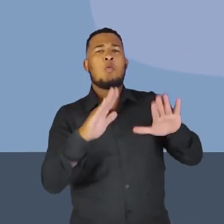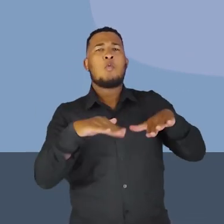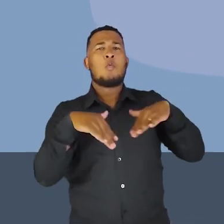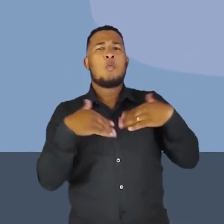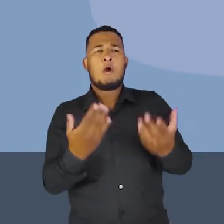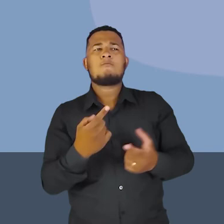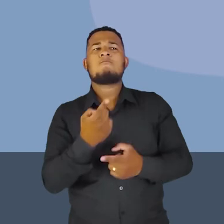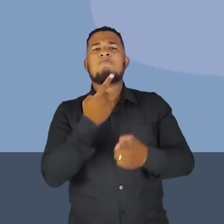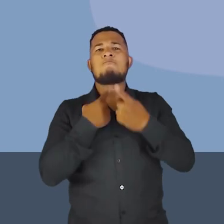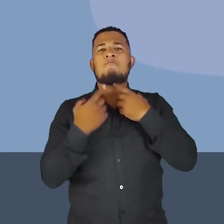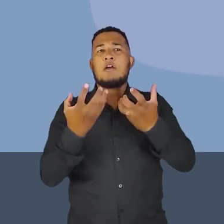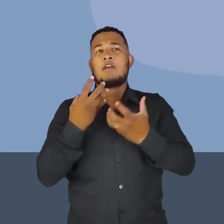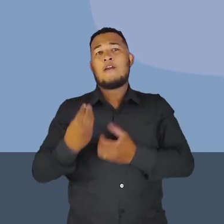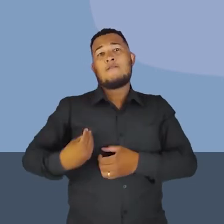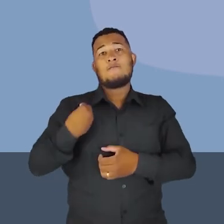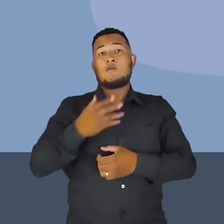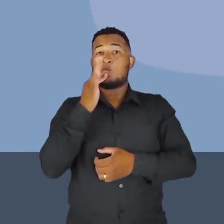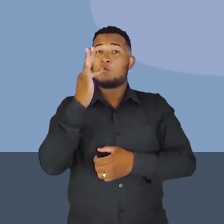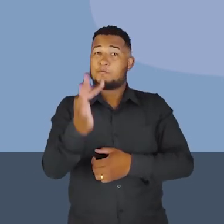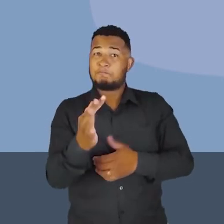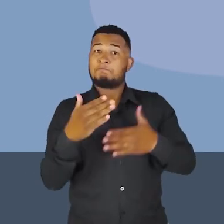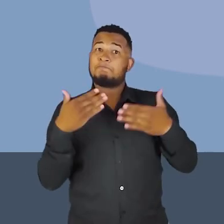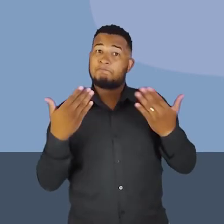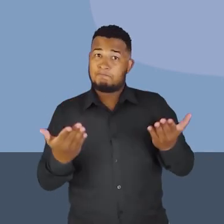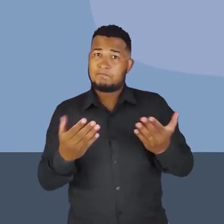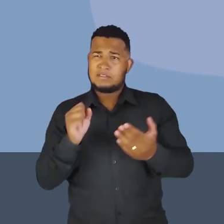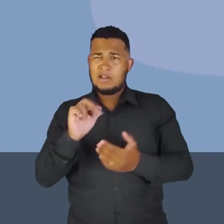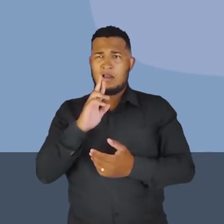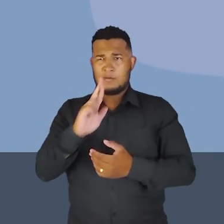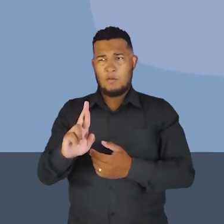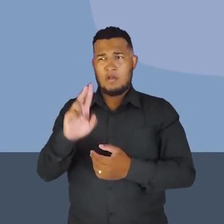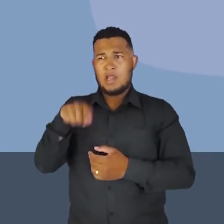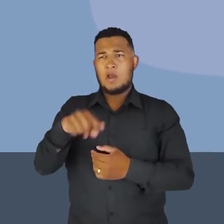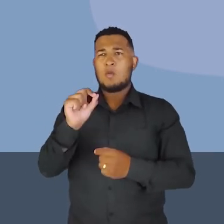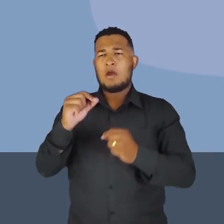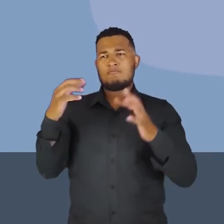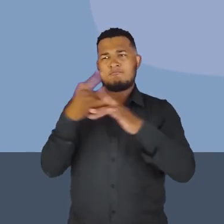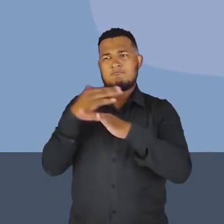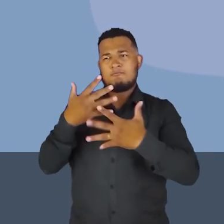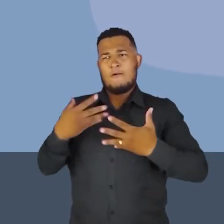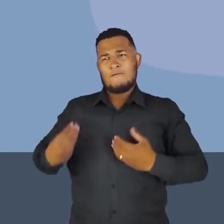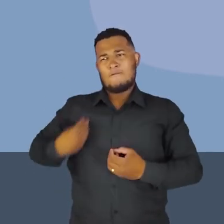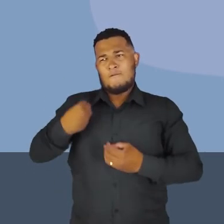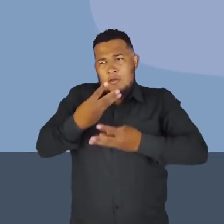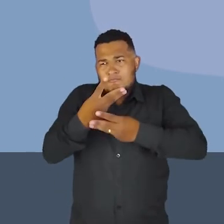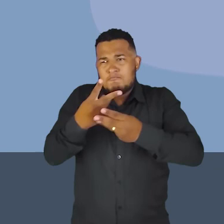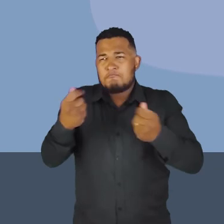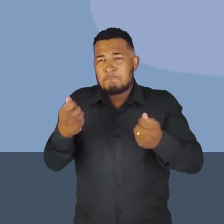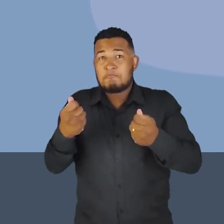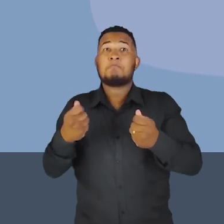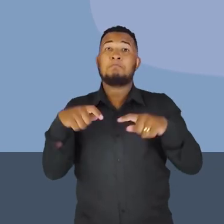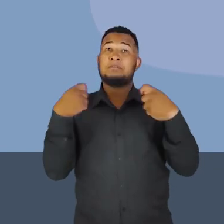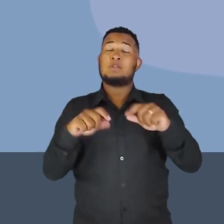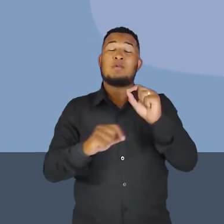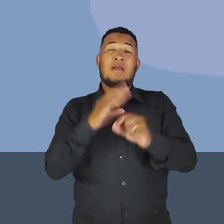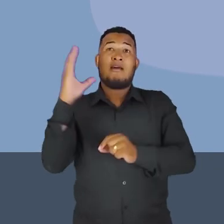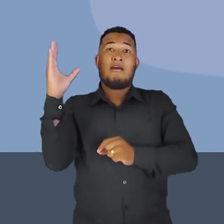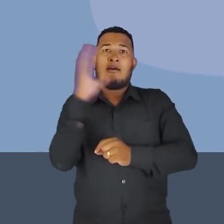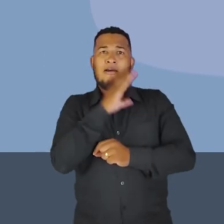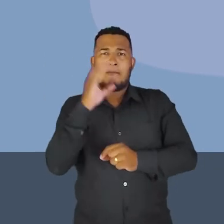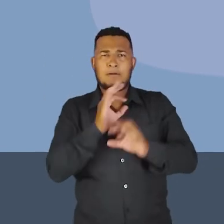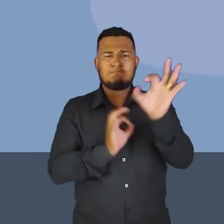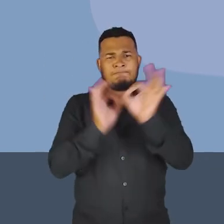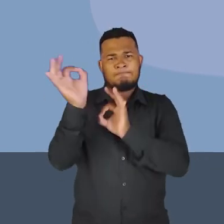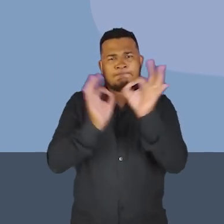você deseja viver no futuro? Se a resposta for uma cidade com mais qualidade de vida, é essencial que o planejamento